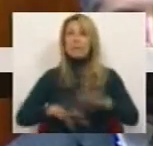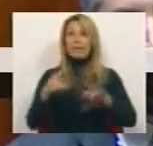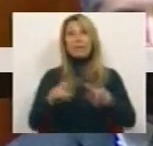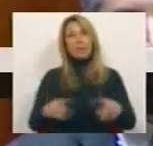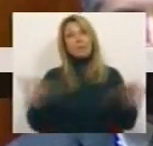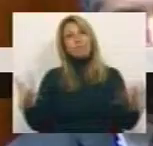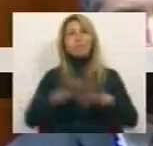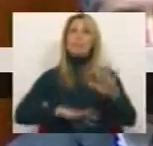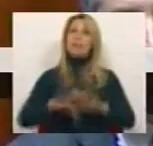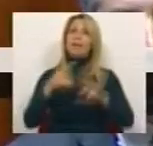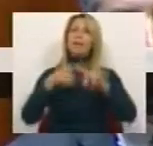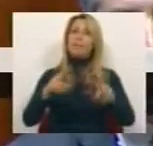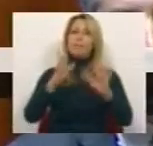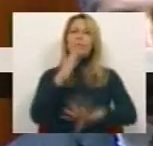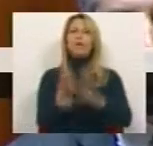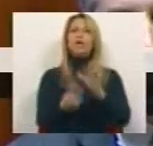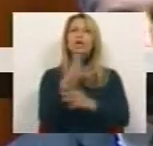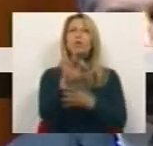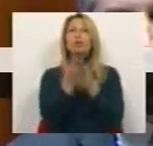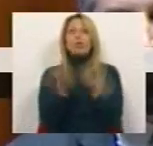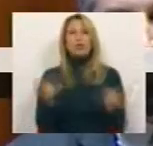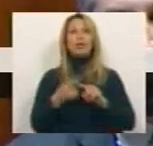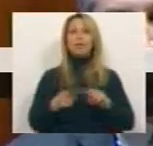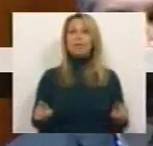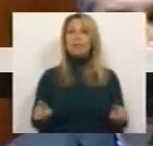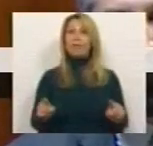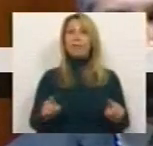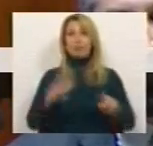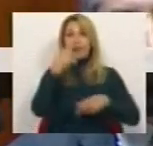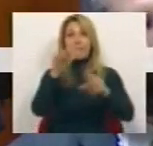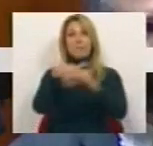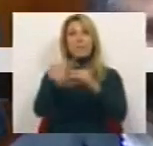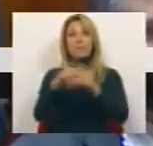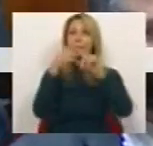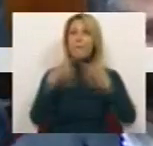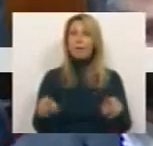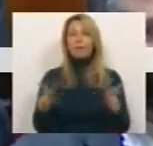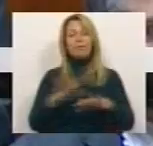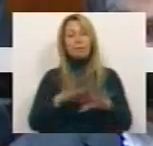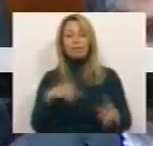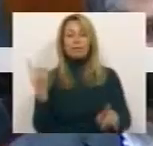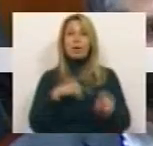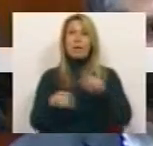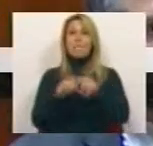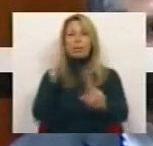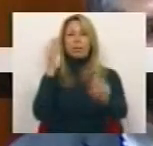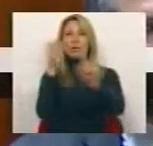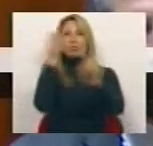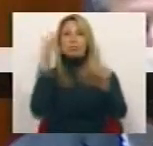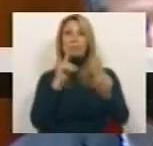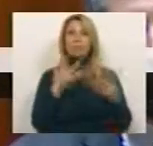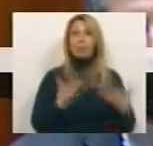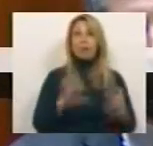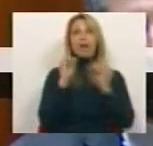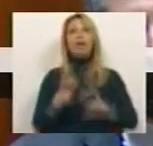fazer diferente, teremos que criar soluções diferenciadas e atores diferenciados. É por isso que a nossa política se foca em dar prioridade